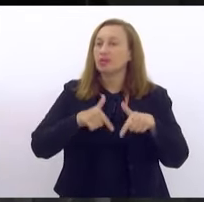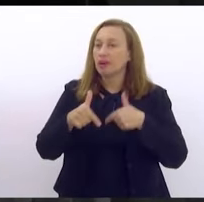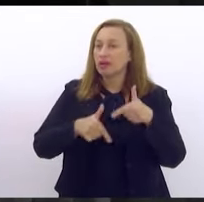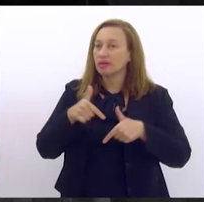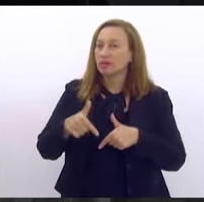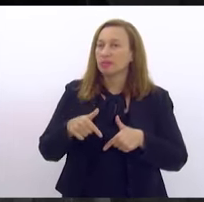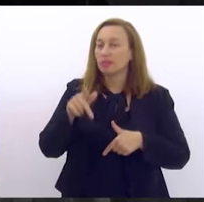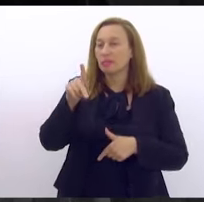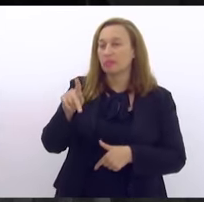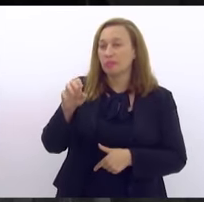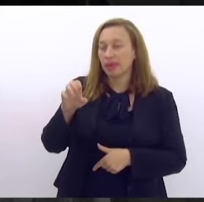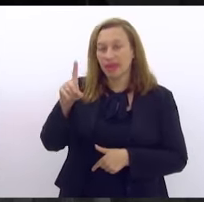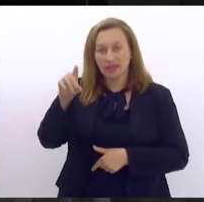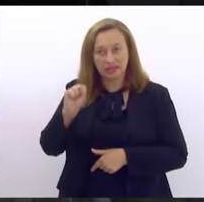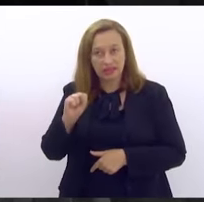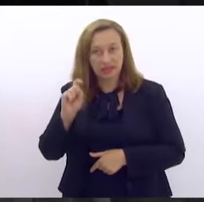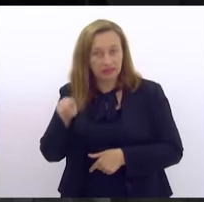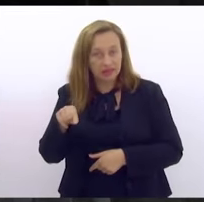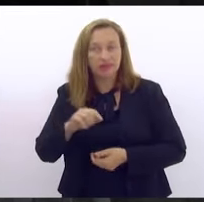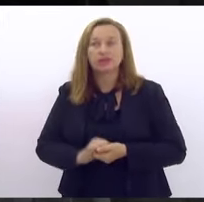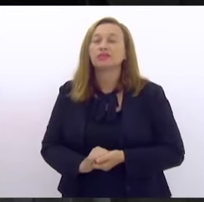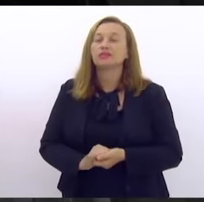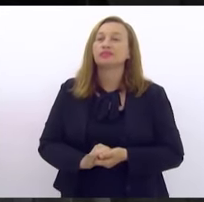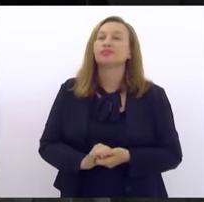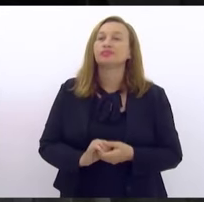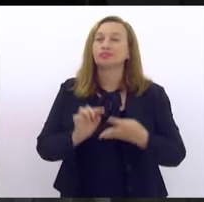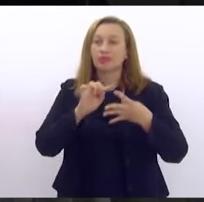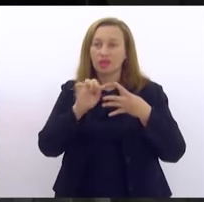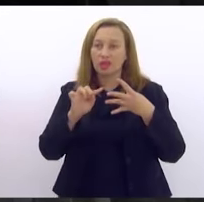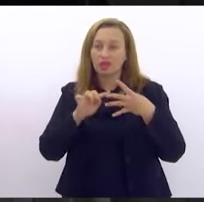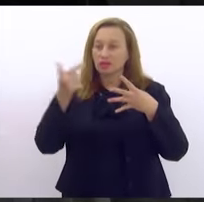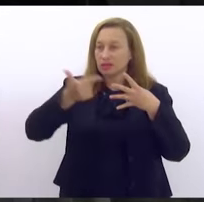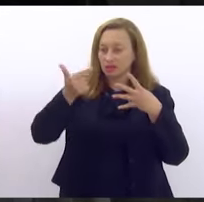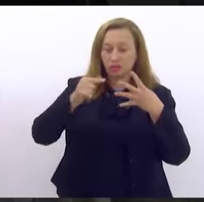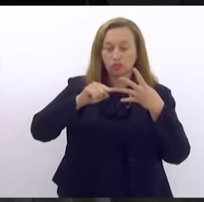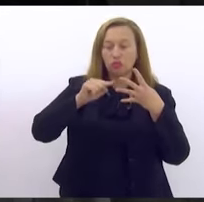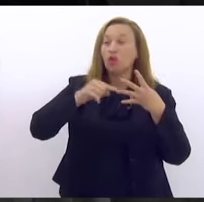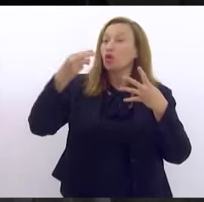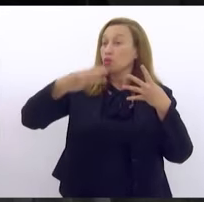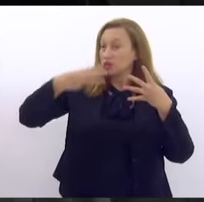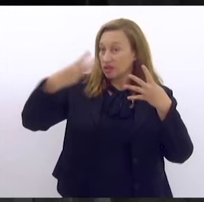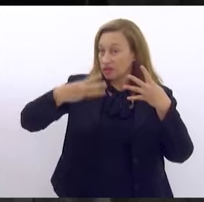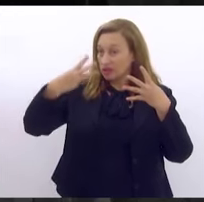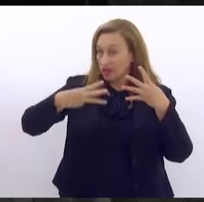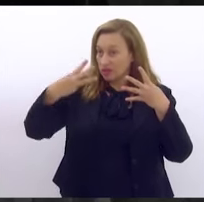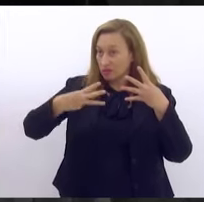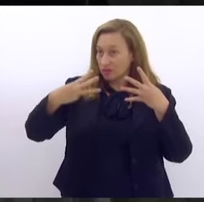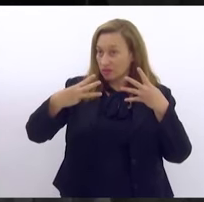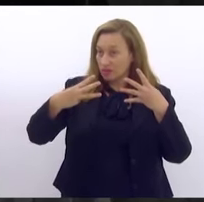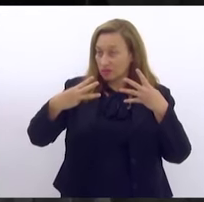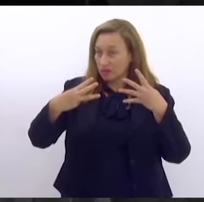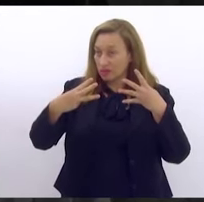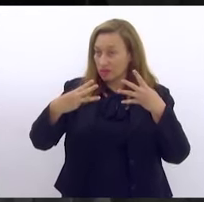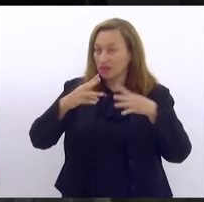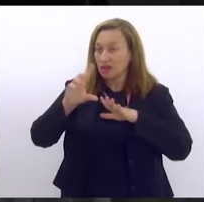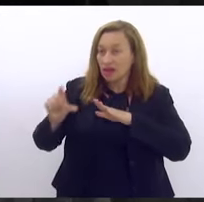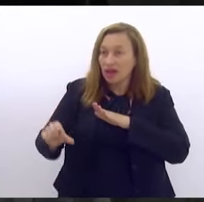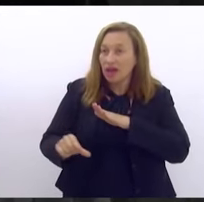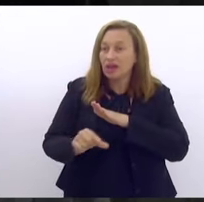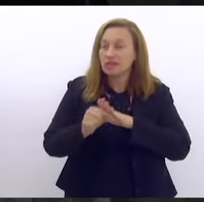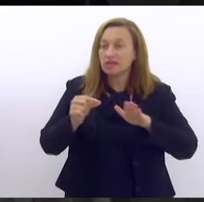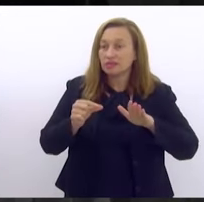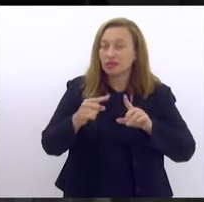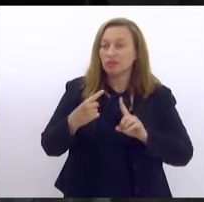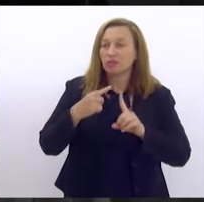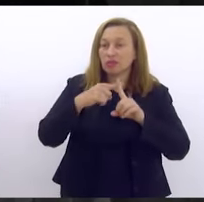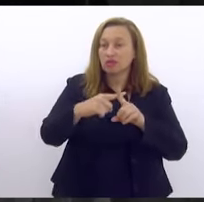no PEDS, né? Então, esse é o segundo fato histórico. O terceiro fato histórico são as emendas impositivas. E o quarto